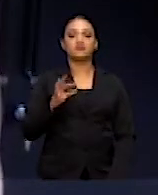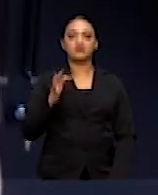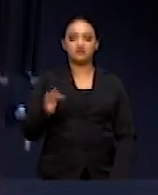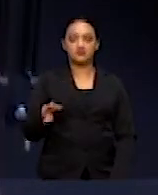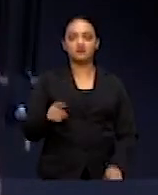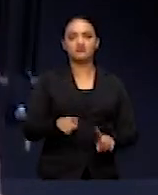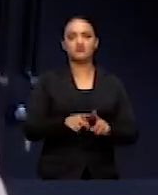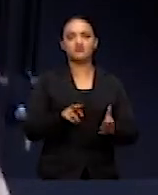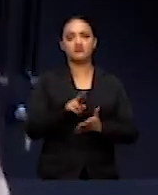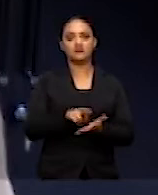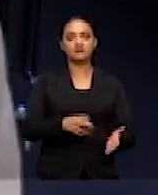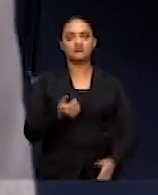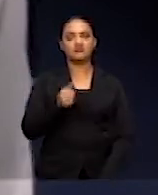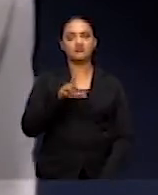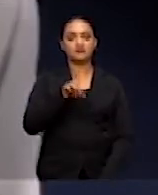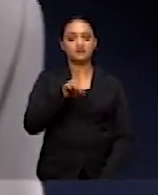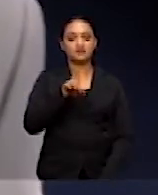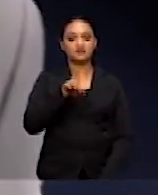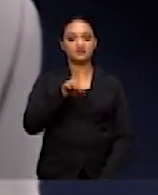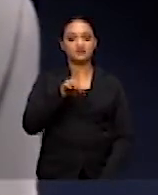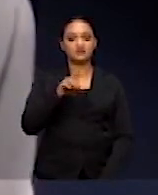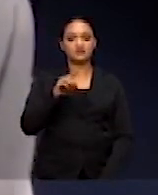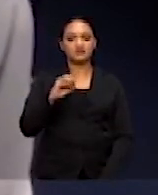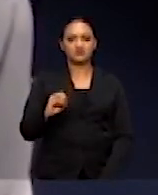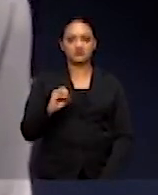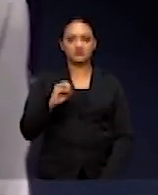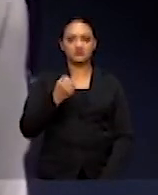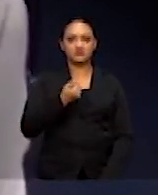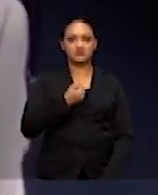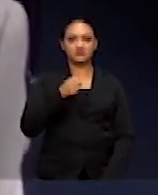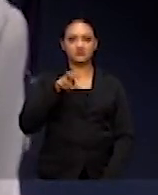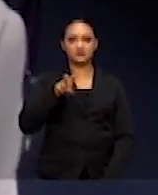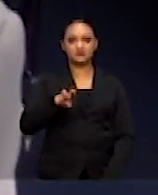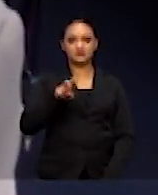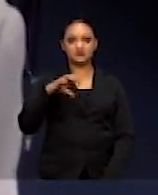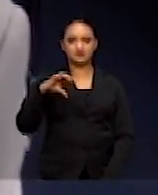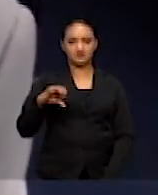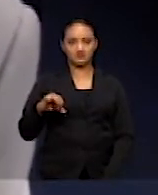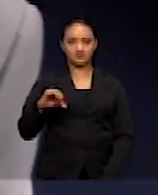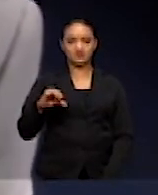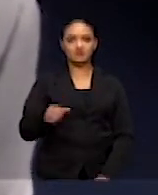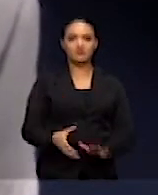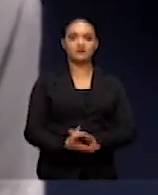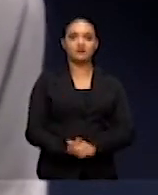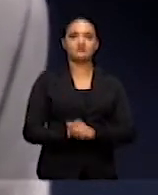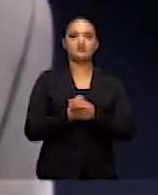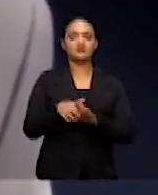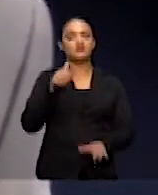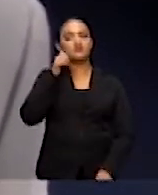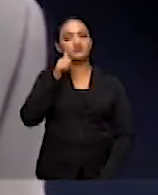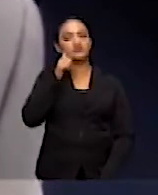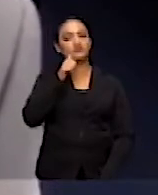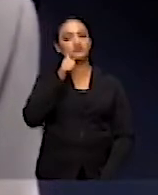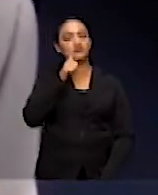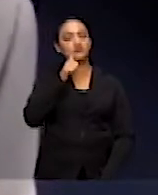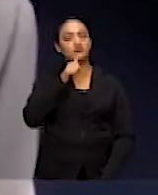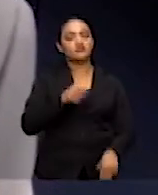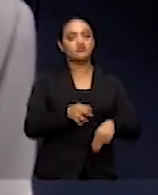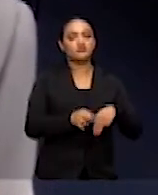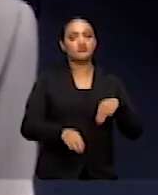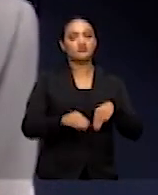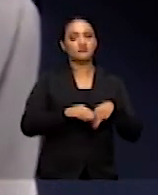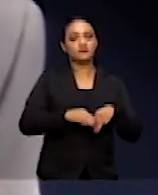59. Excelentíssima senhora ministra Carmen Lúcia. Excelentíssimo senhor ministro Luiz Roberto